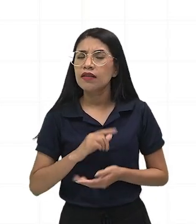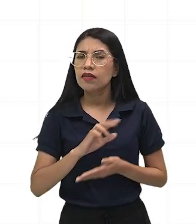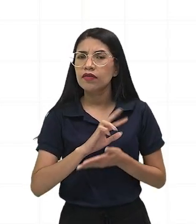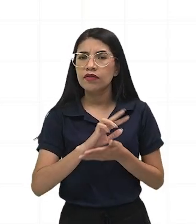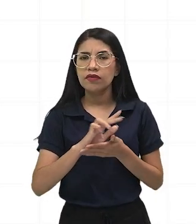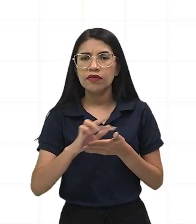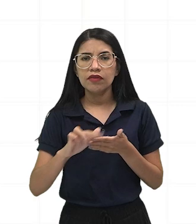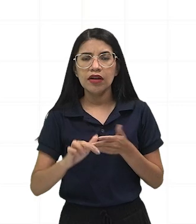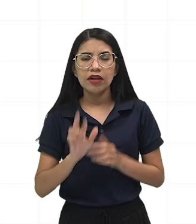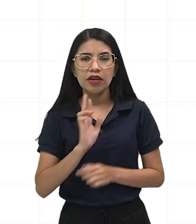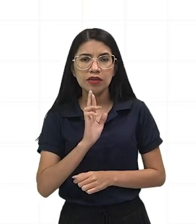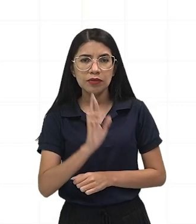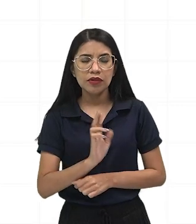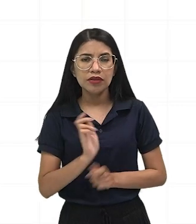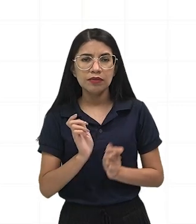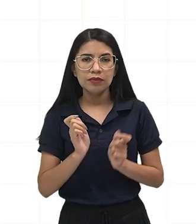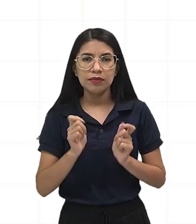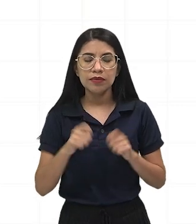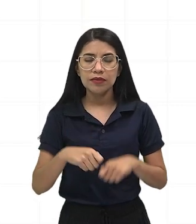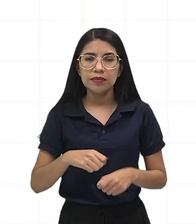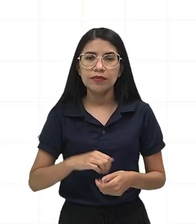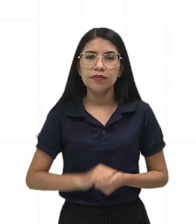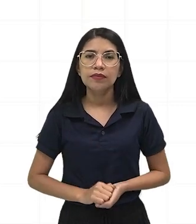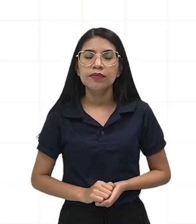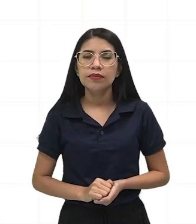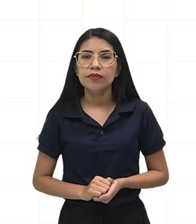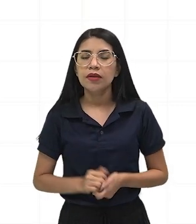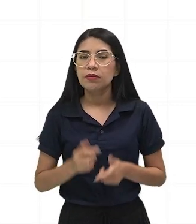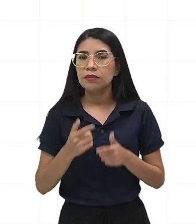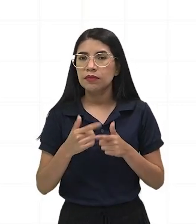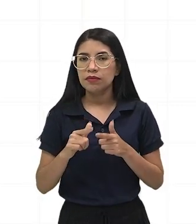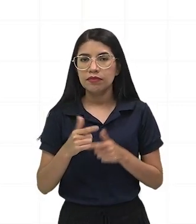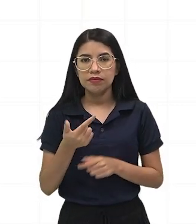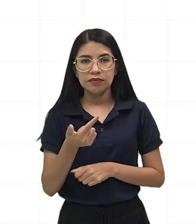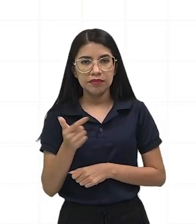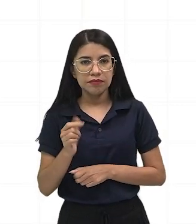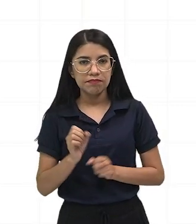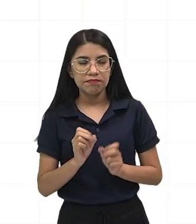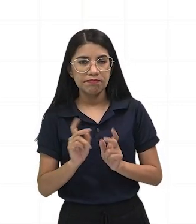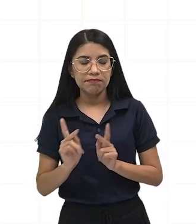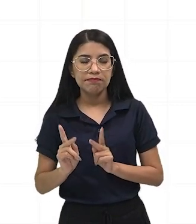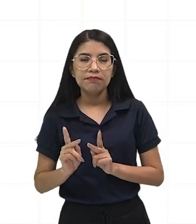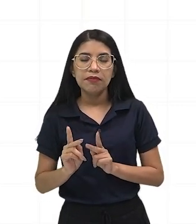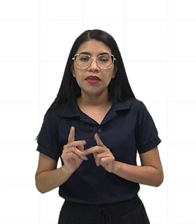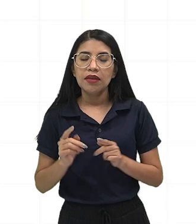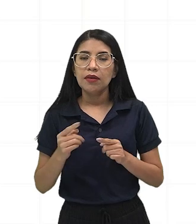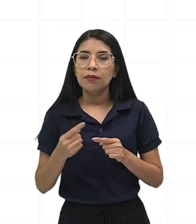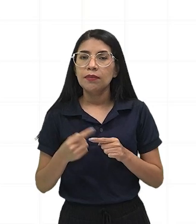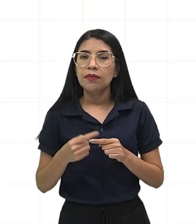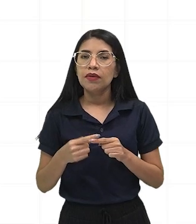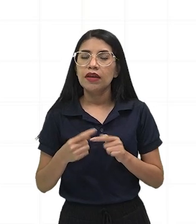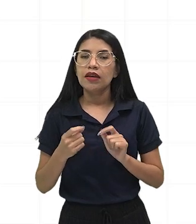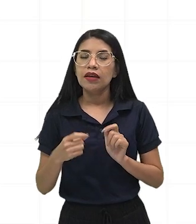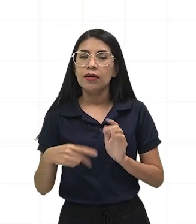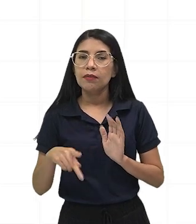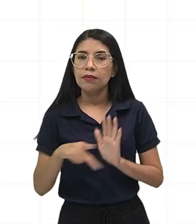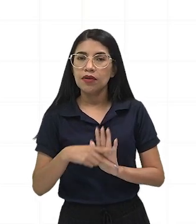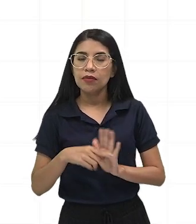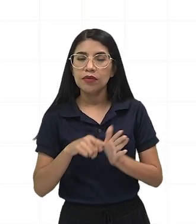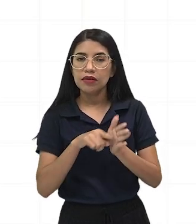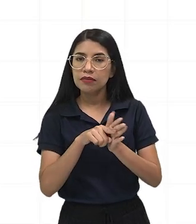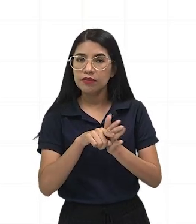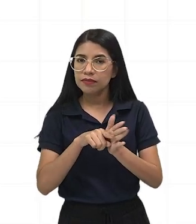diversas, né? Diversas respostas. Muito bem, não tem problema nenhum. Isso faz parte da